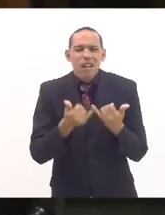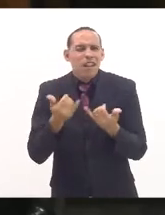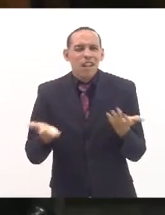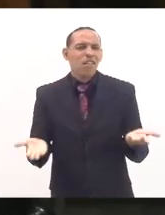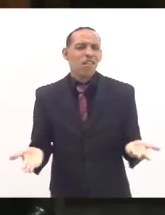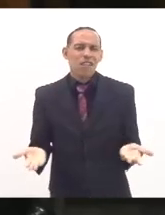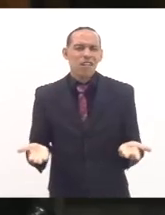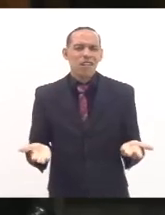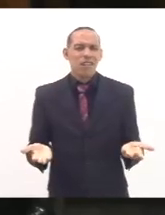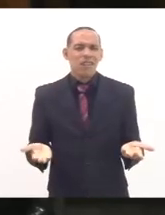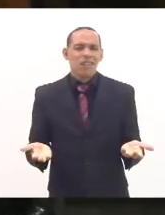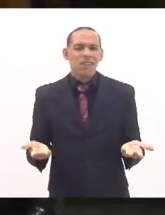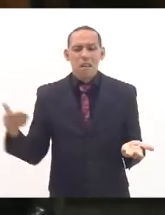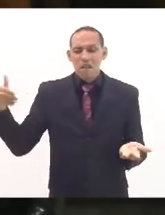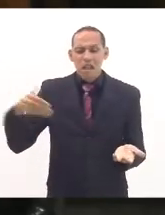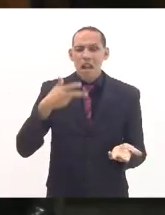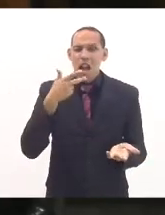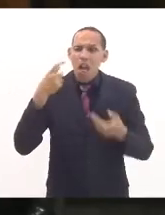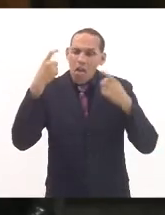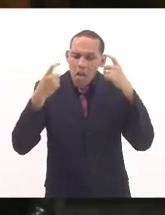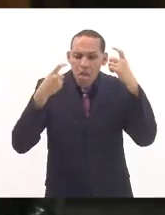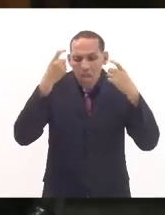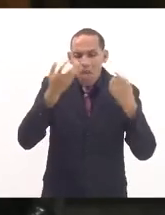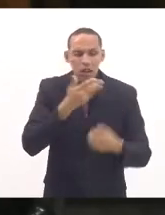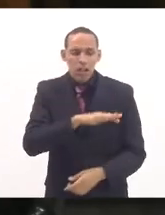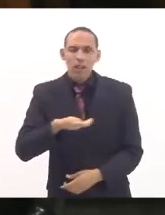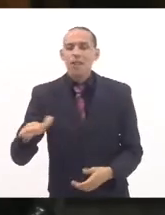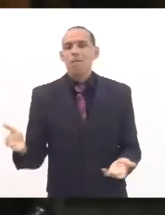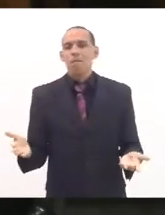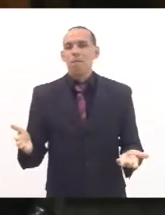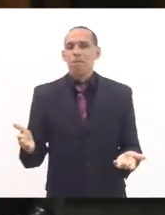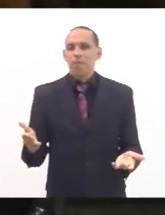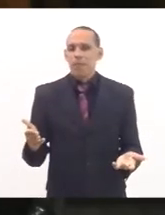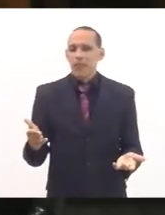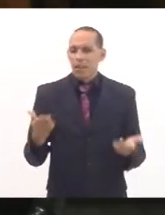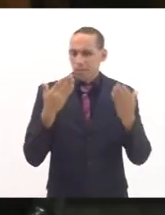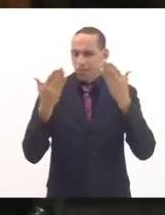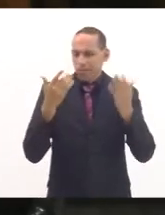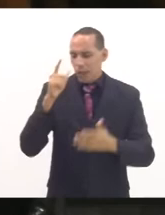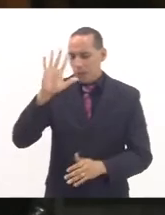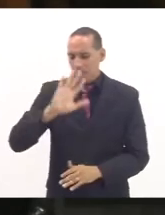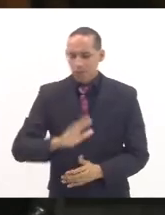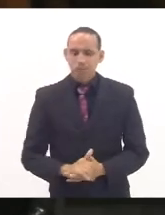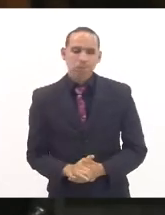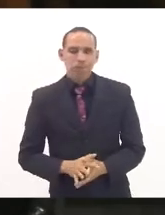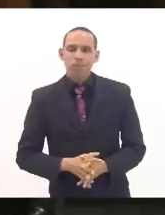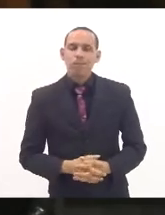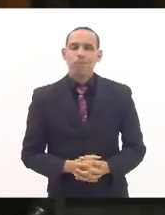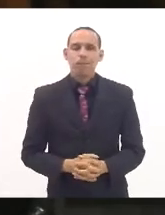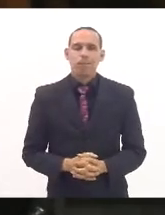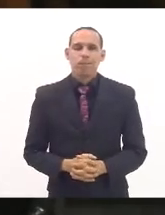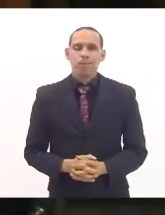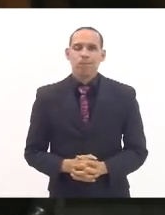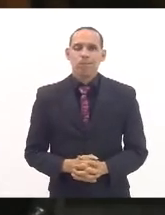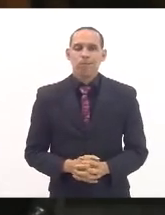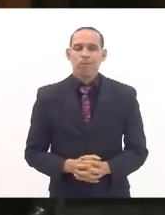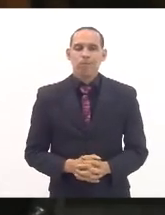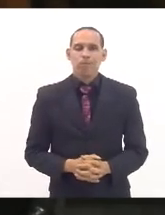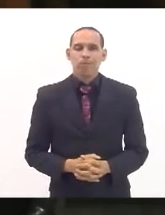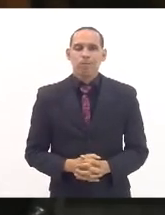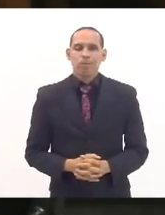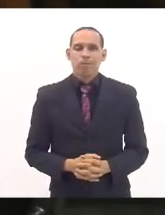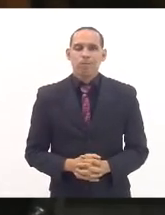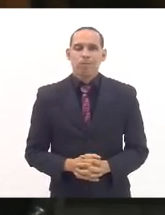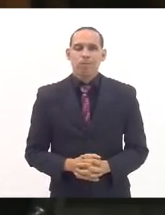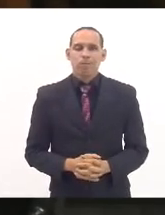chega a ser irônico, né, vir para cá dizer que está preocupado com as crianças. Uma outra analogia que eu queria fazer, que as crianças, que teve